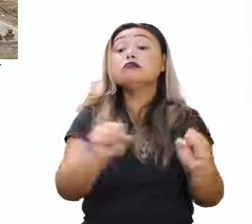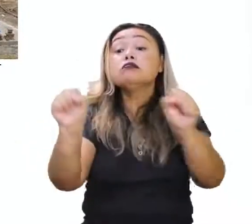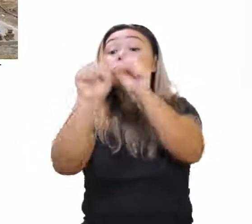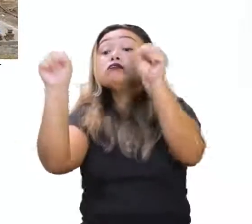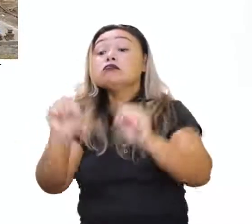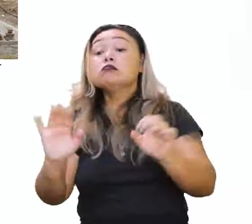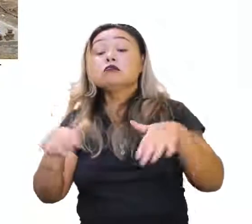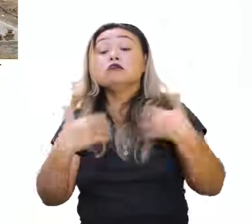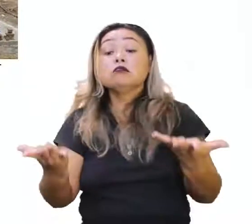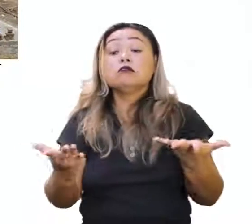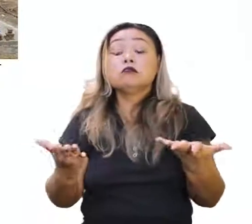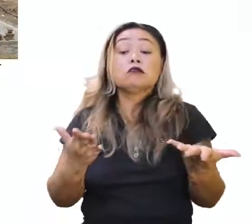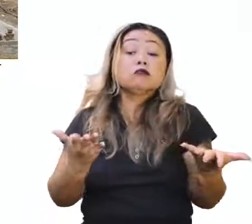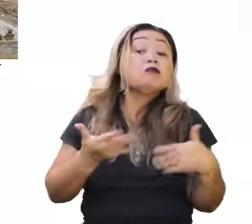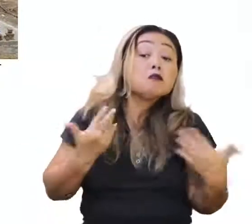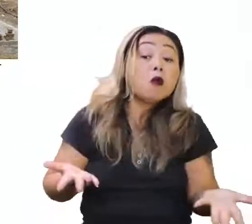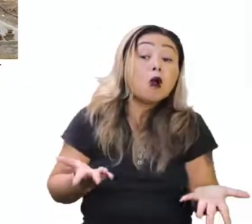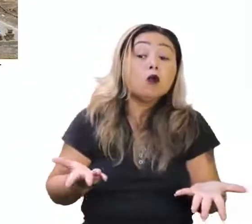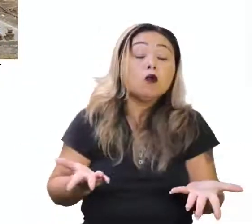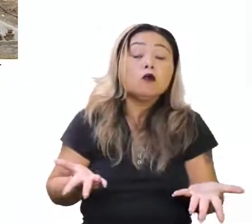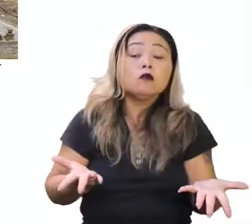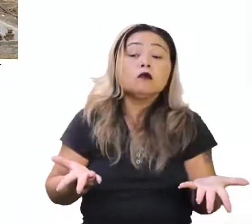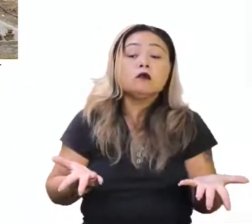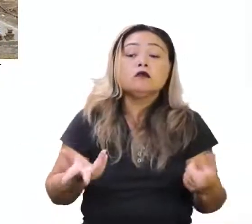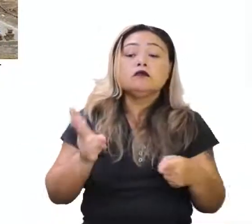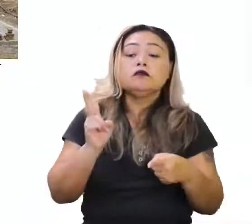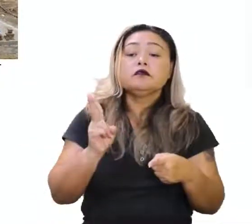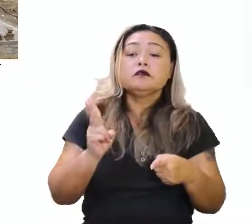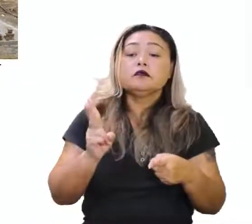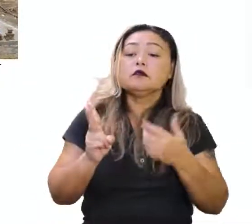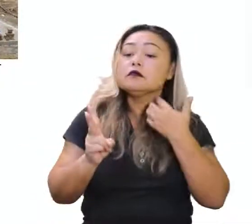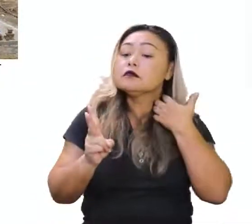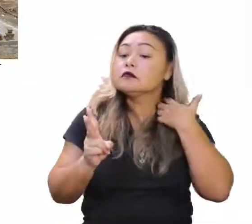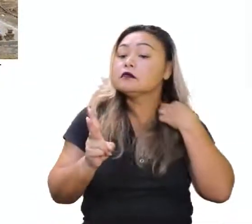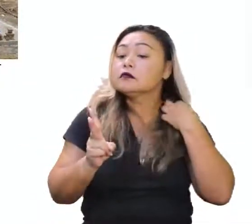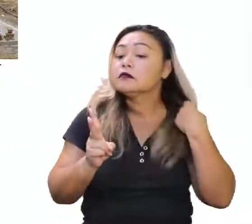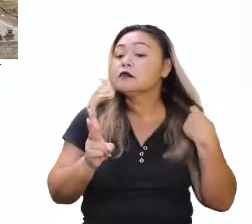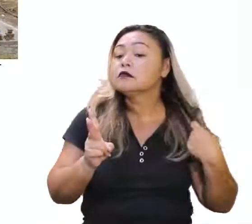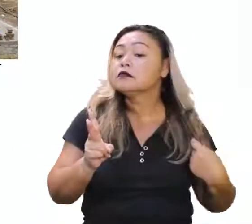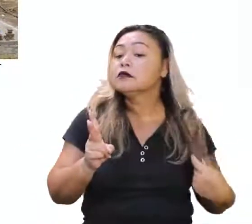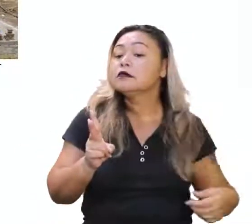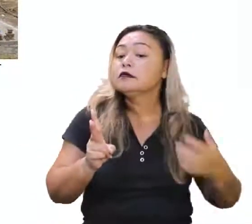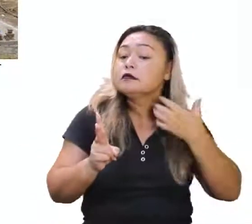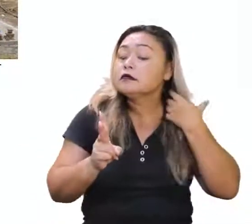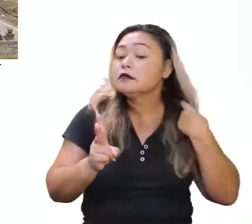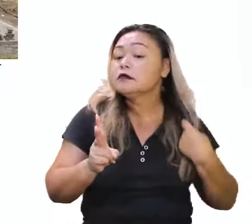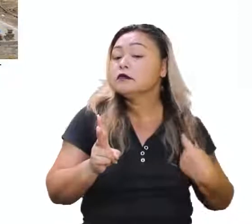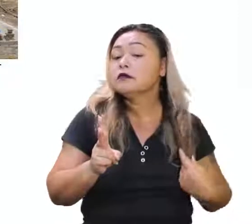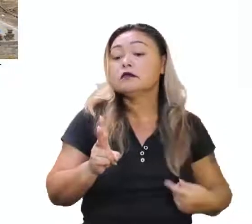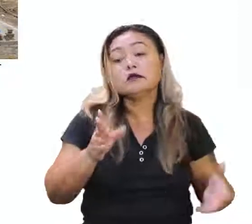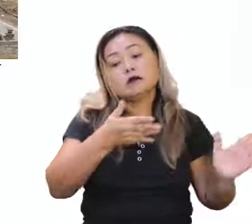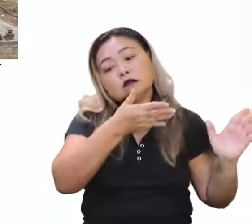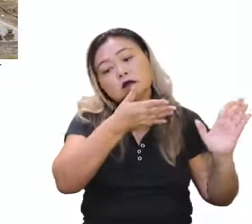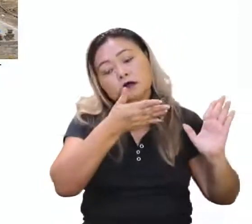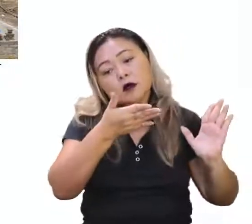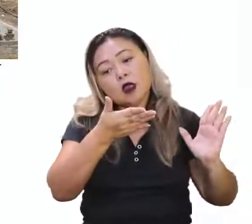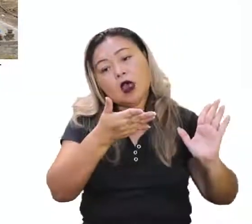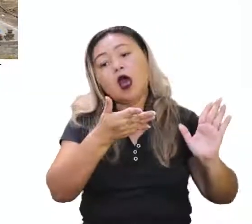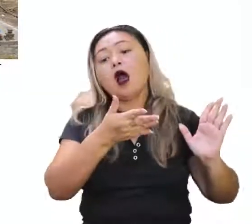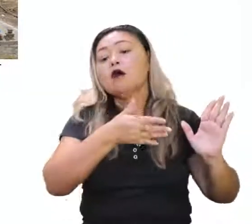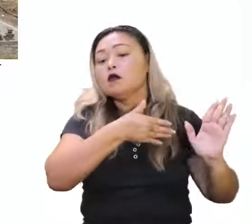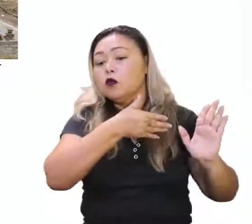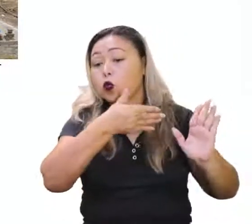que etapa, né, do sistema de criação? Etapa não, Jefferson. Como é que chama? Estação. Tanto